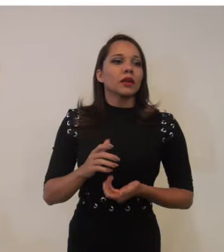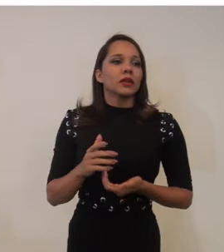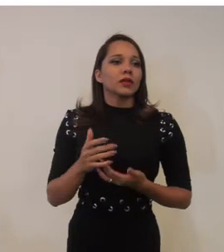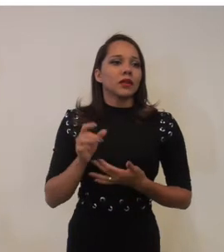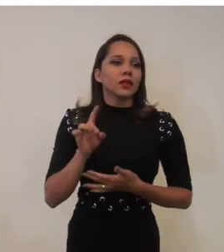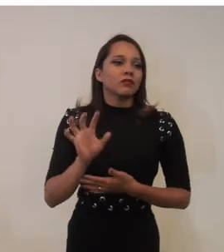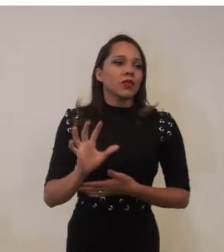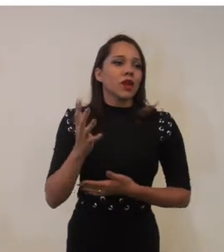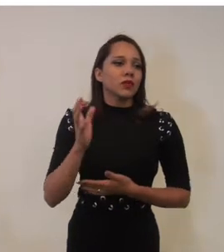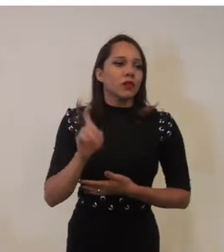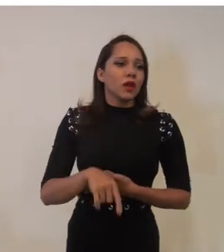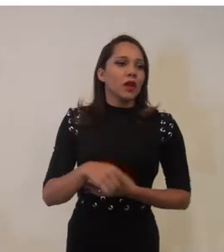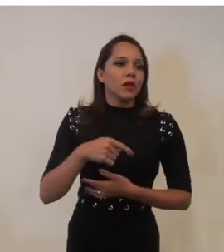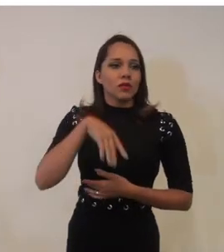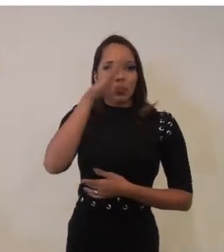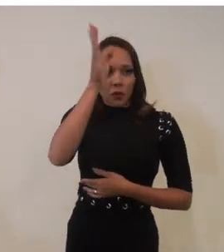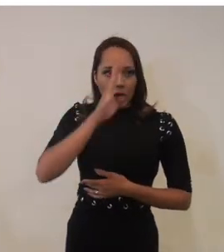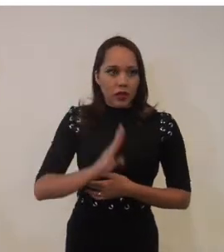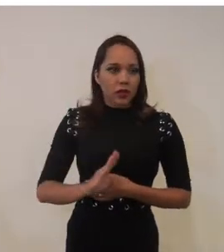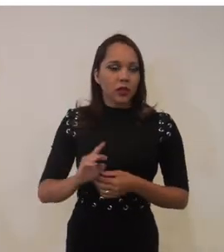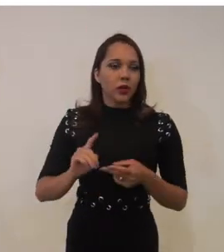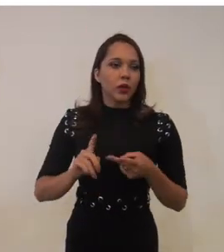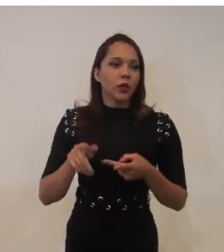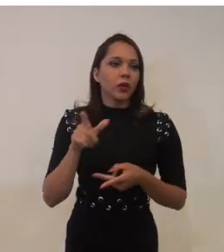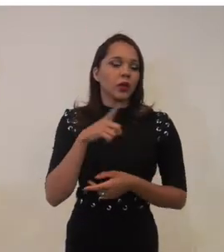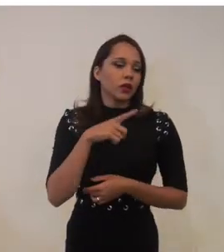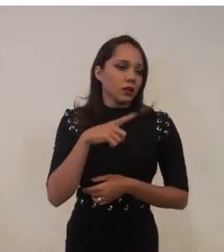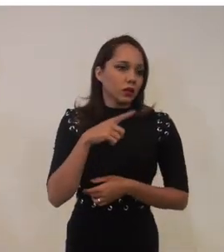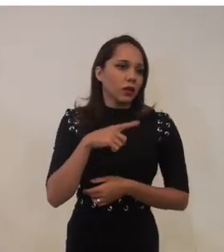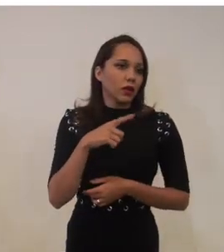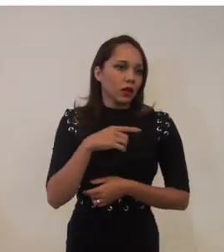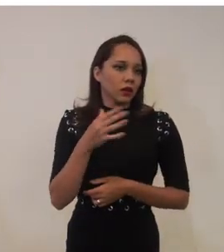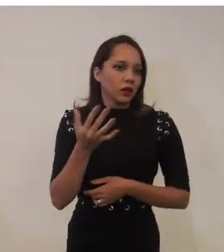no caso do Brasil, temos